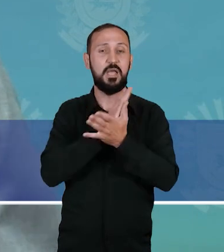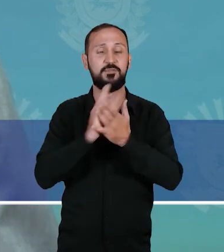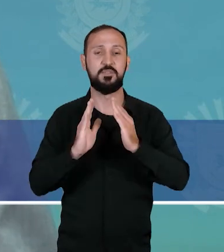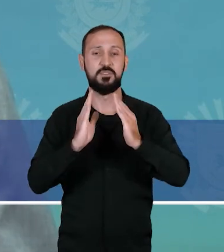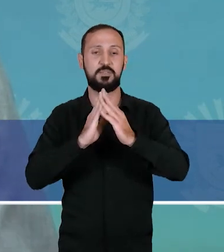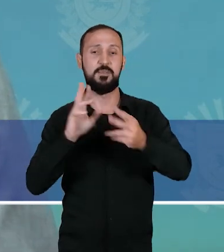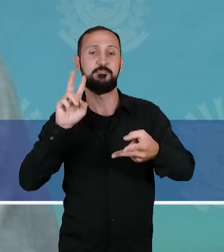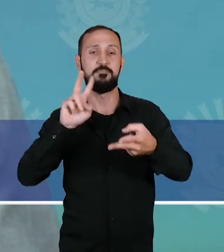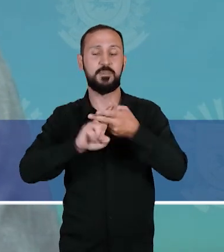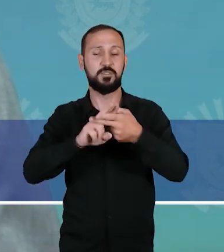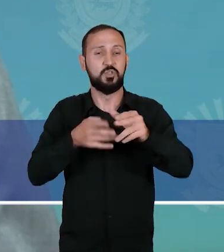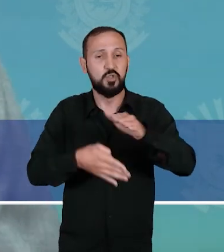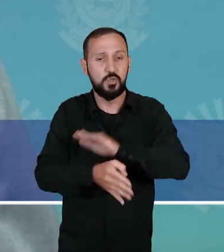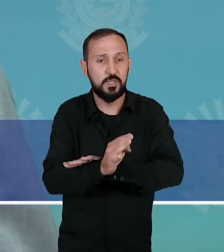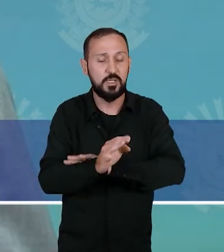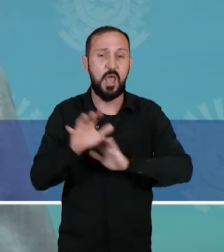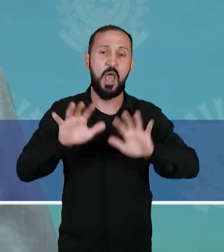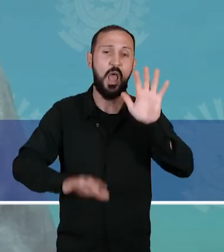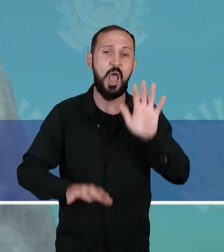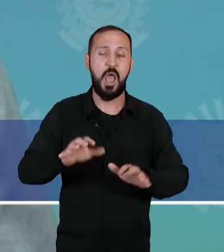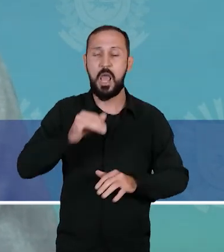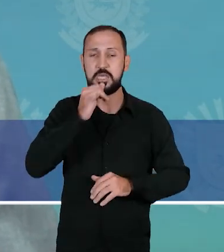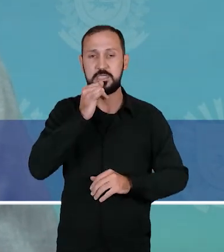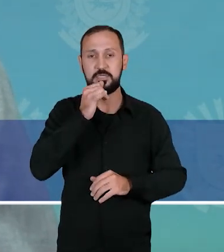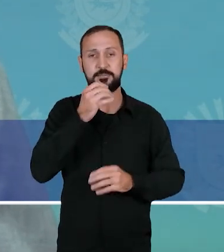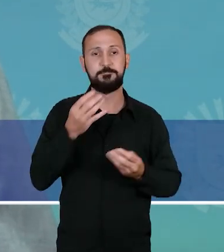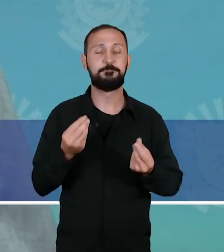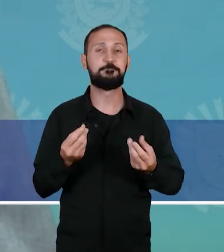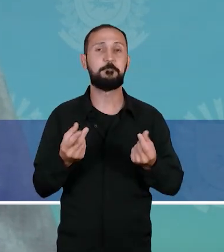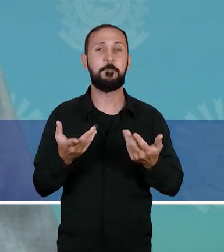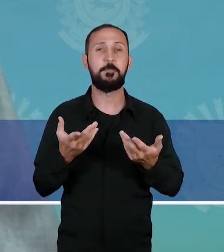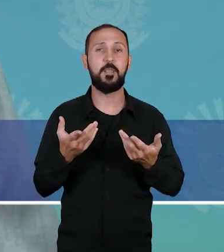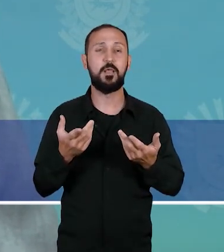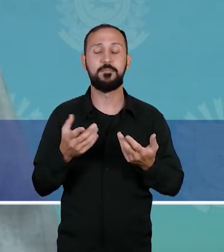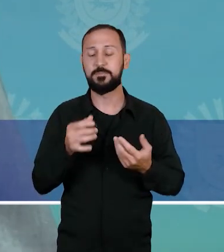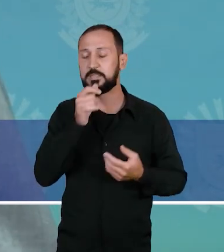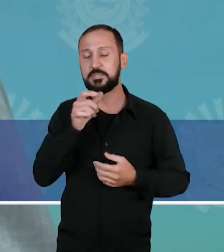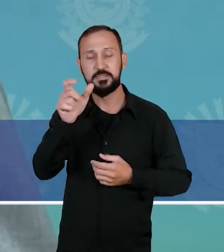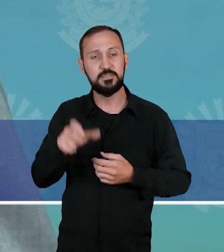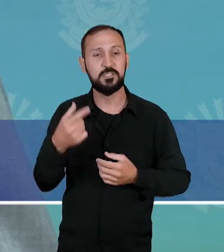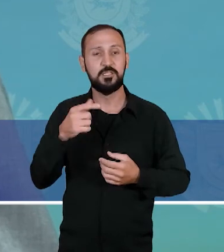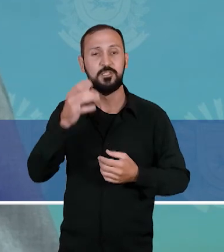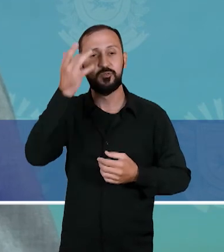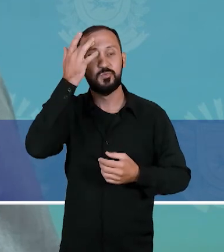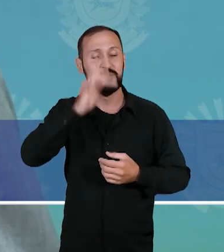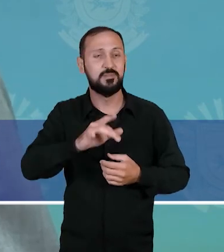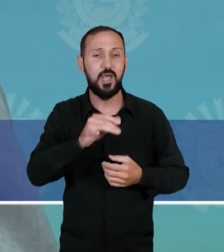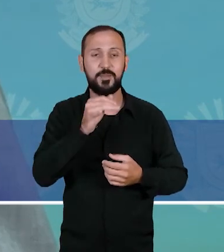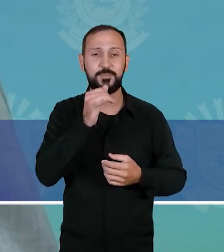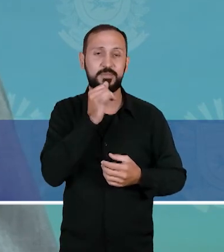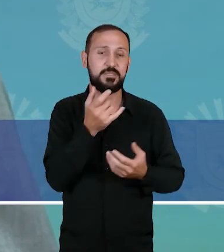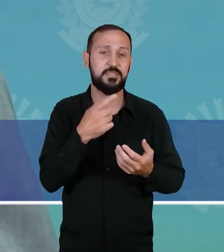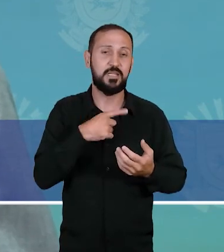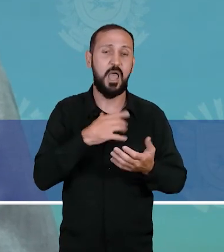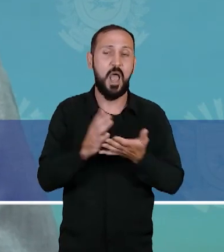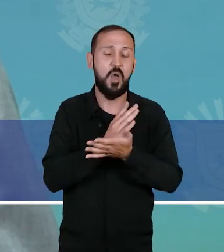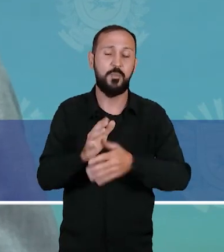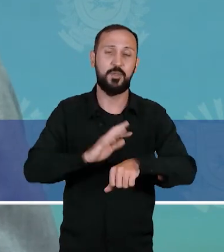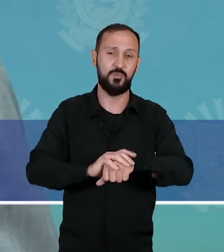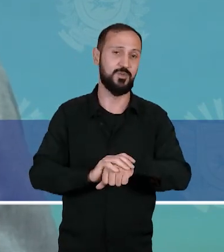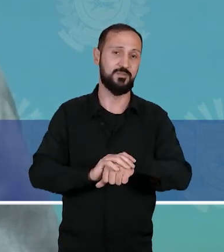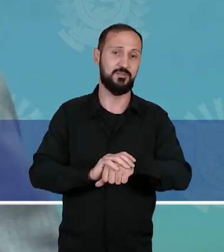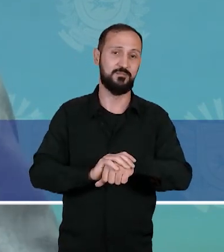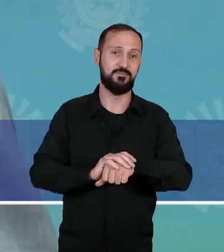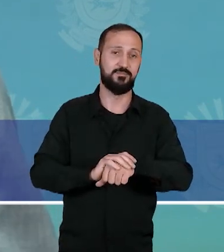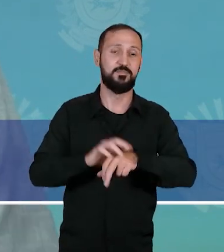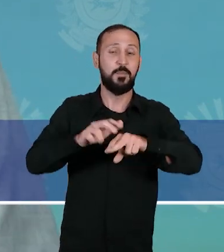em presídios, fazem operações com muitas pessoas, às vezes, que não tem a certeza de ter alguma